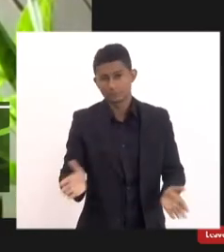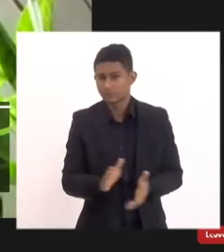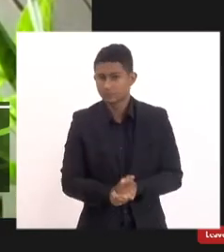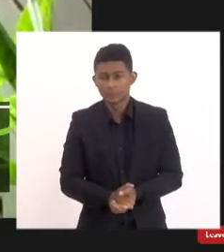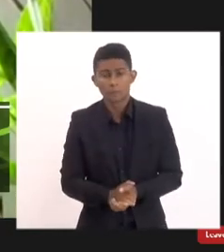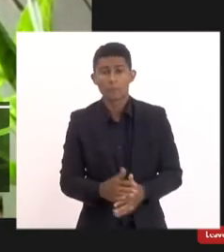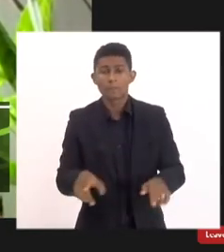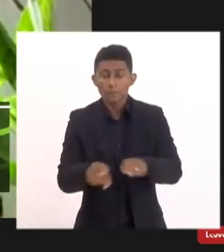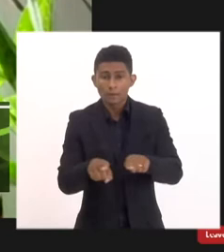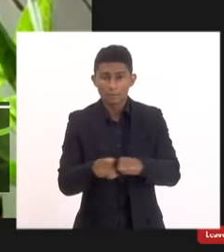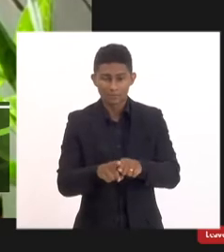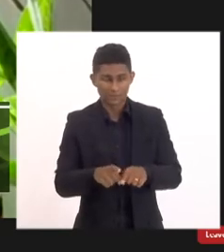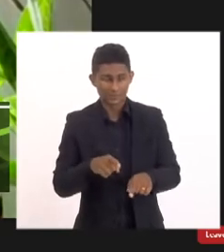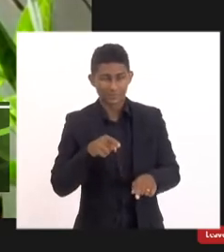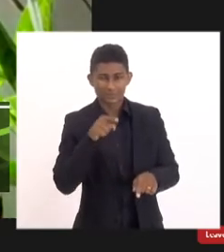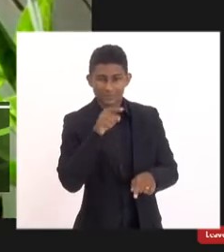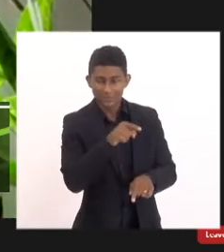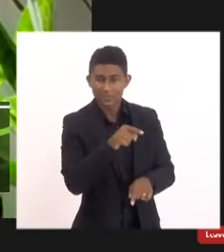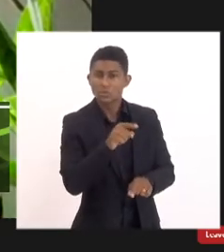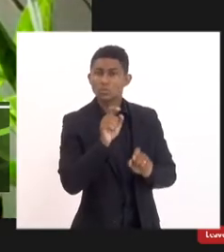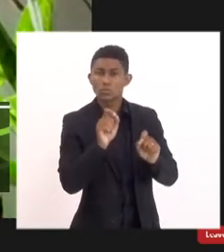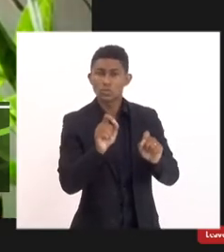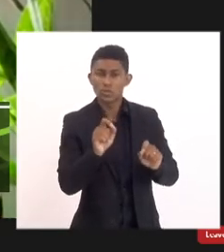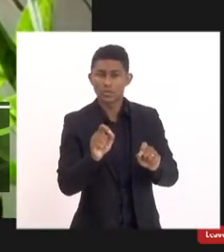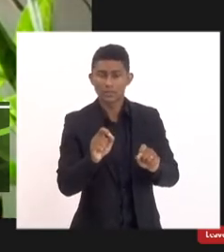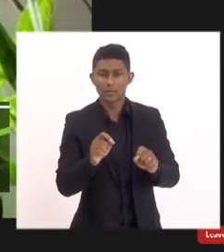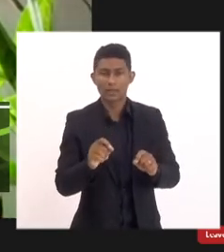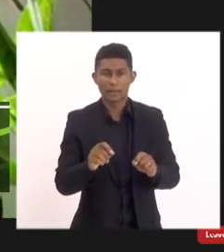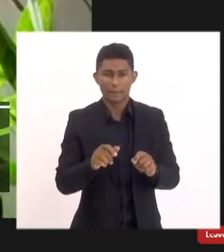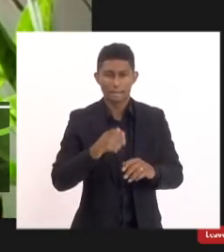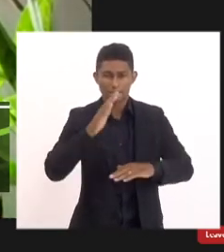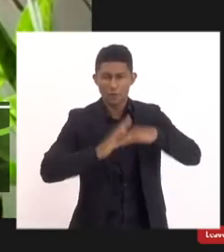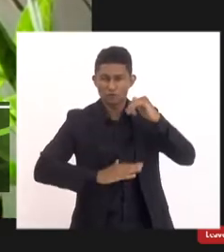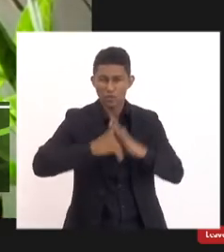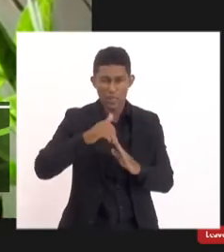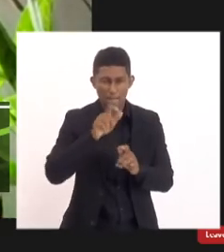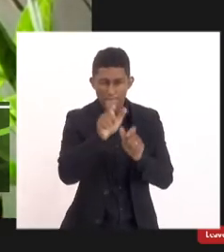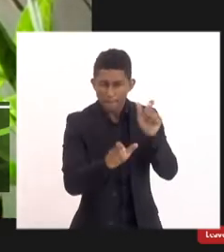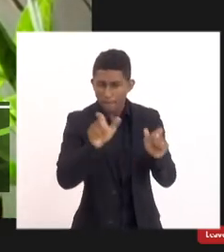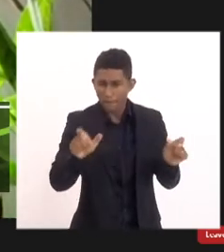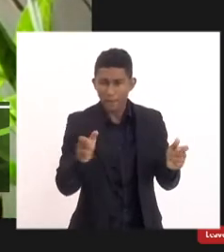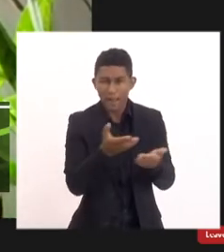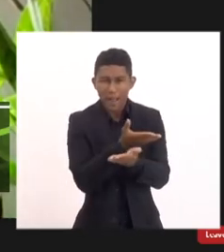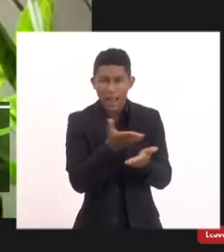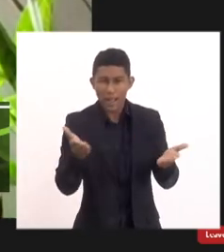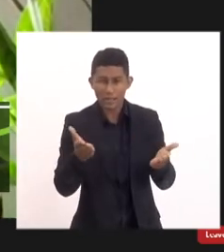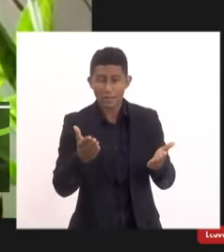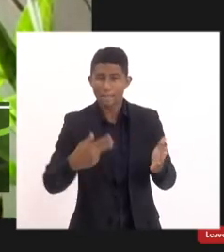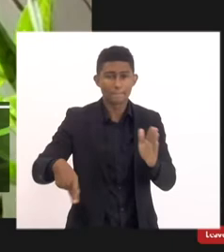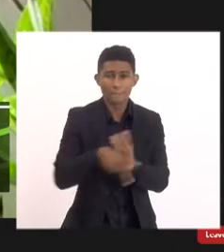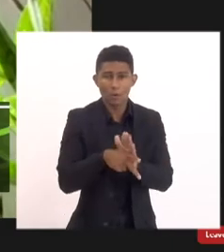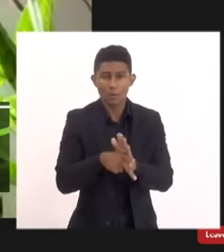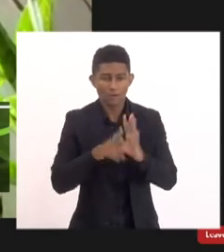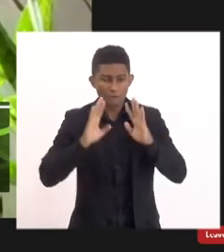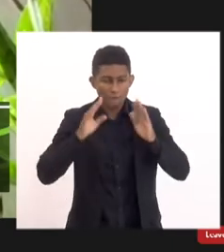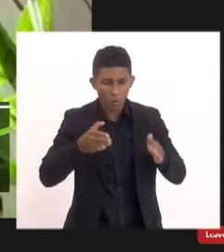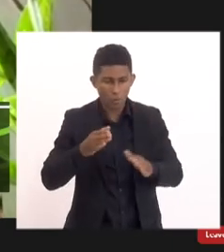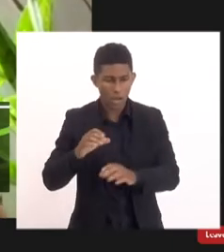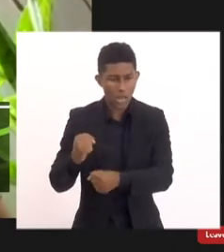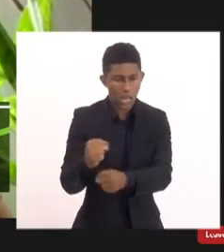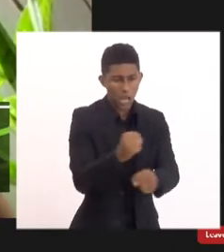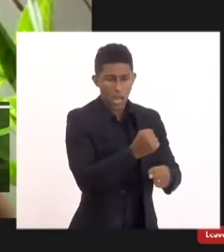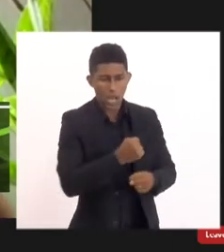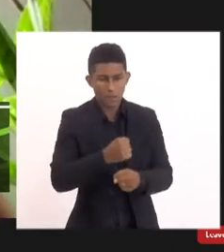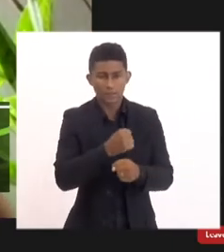de pessoal é o quantitativo de profissionais de limpeza e de merenda. Né?